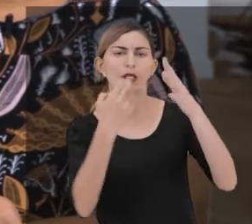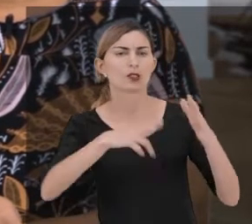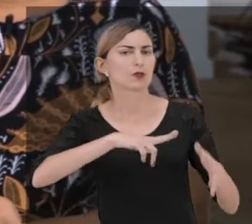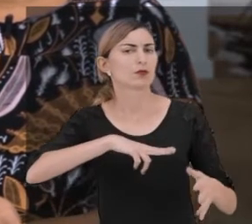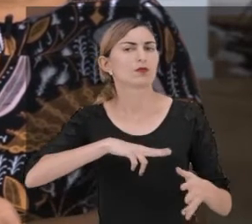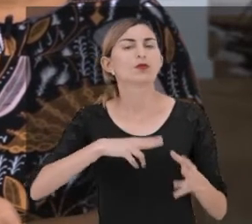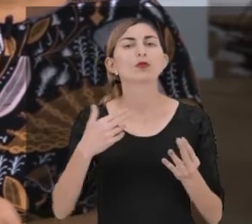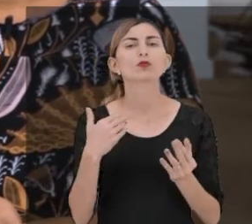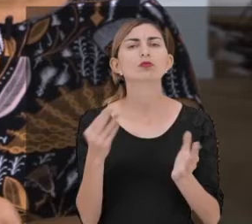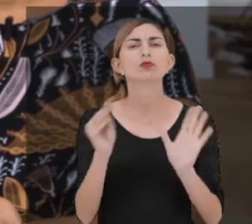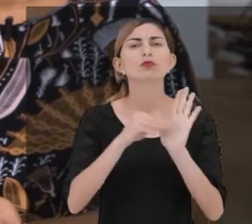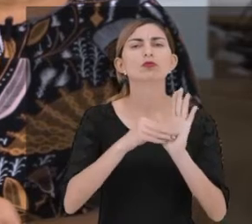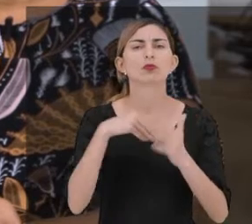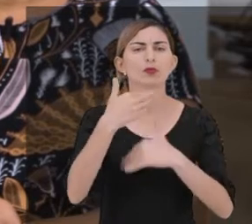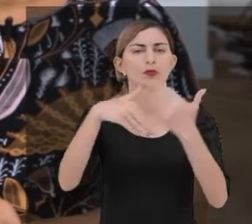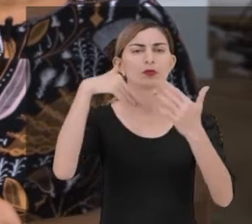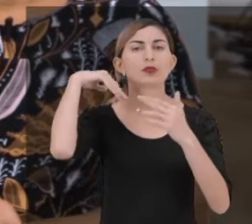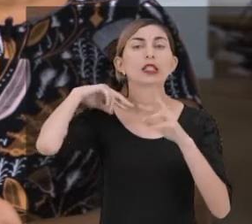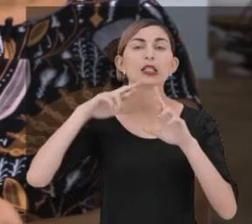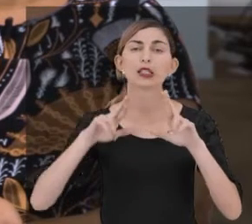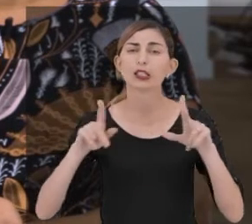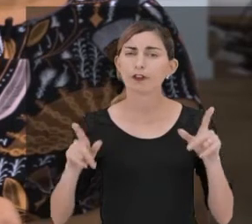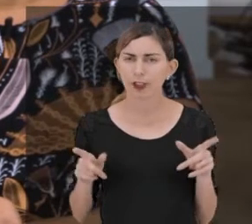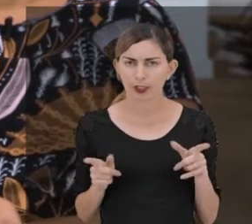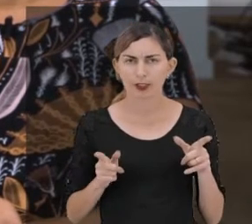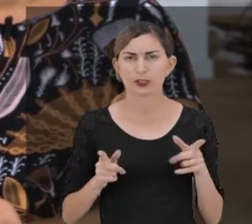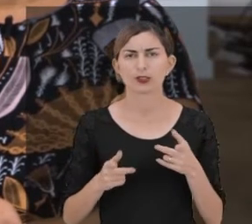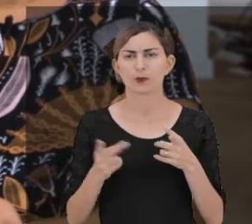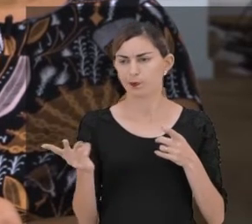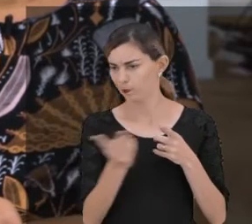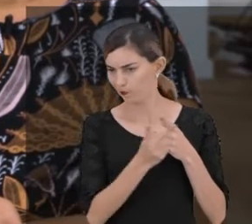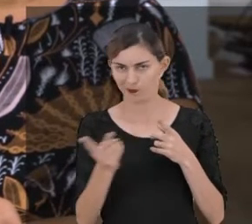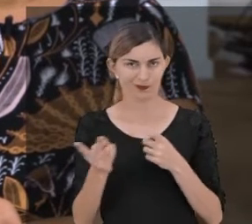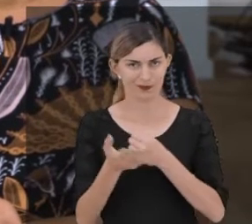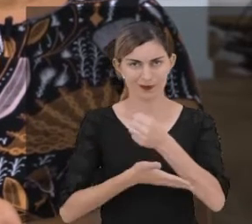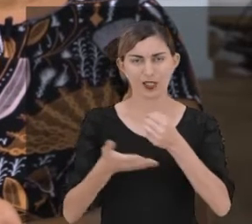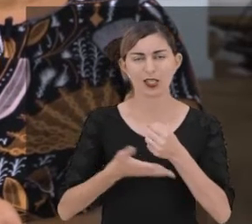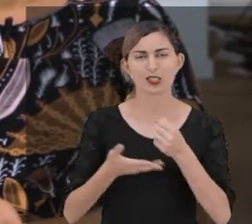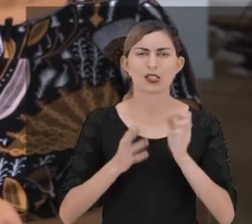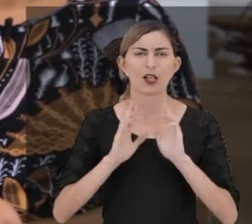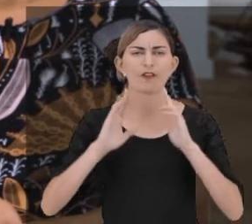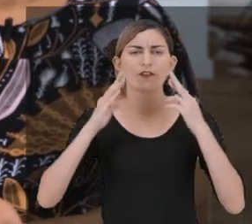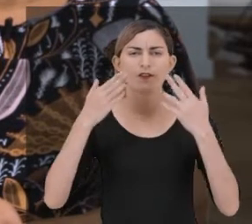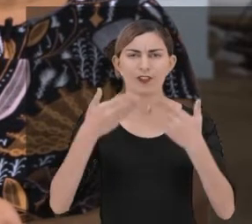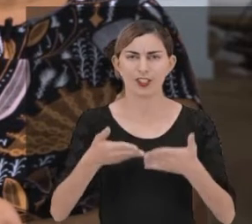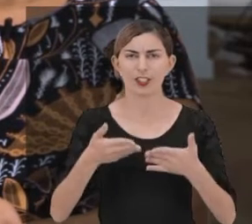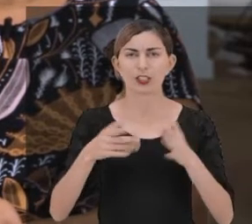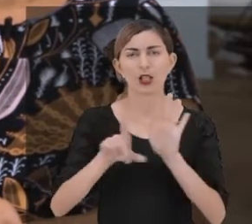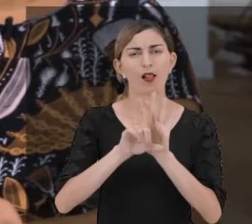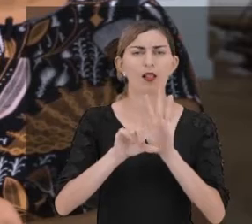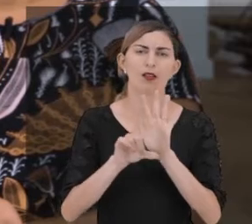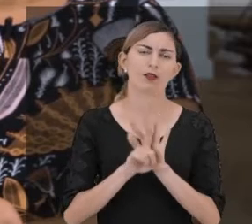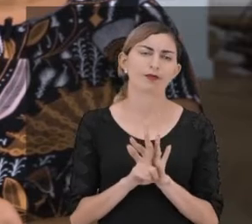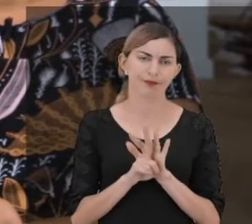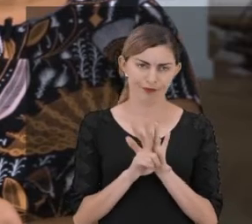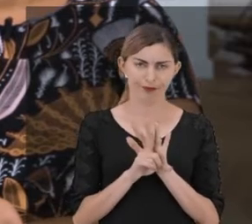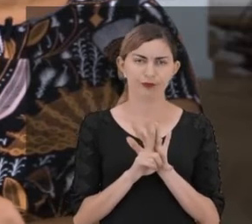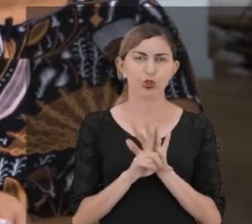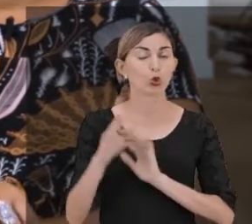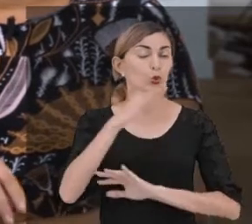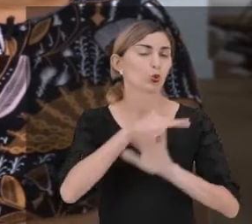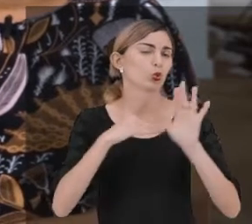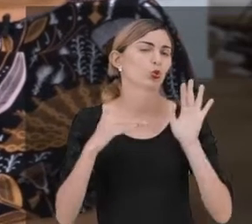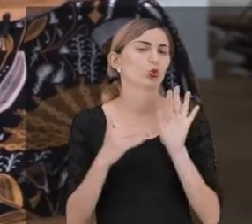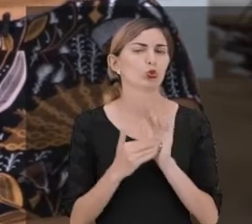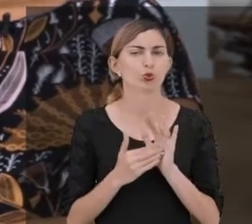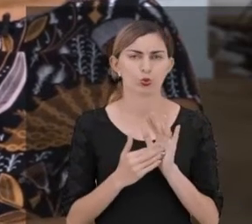a implantação desse processo? A diferença básica, ela está referenciada à legislação.